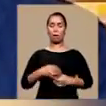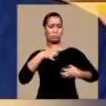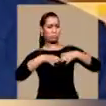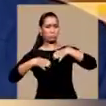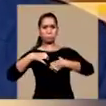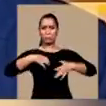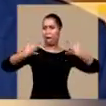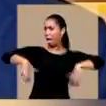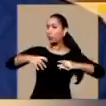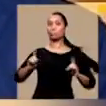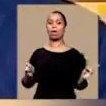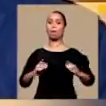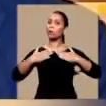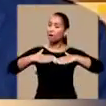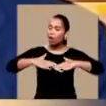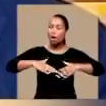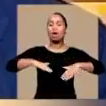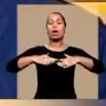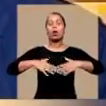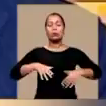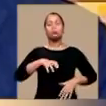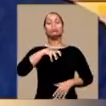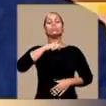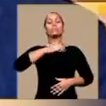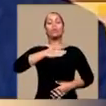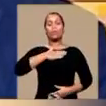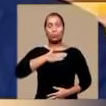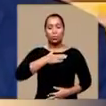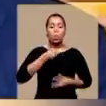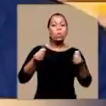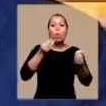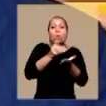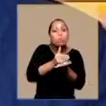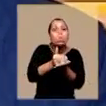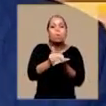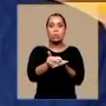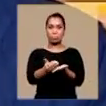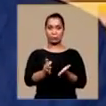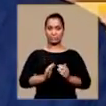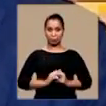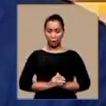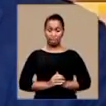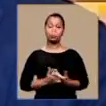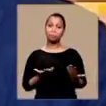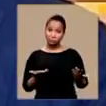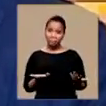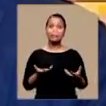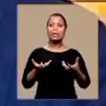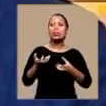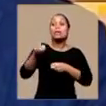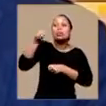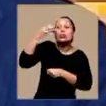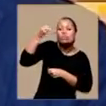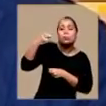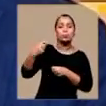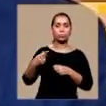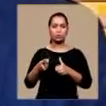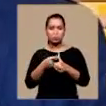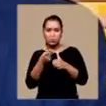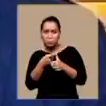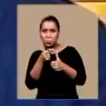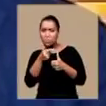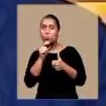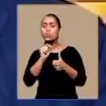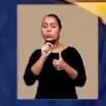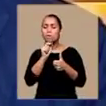se desesperar, né? Não entrar em desespero, respirar fundo e falar, nossa, por onde eu vou começar? E buscar informações. Um dos